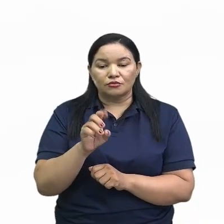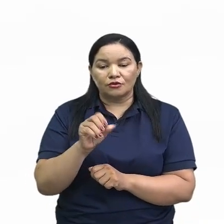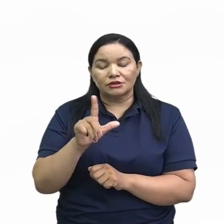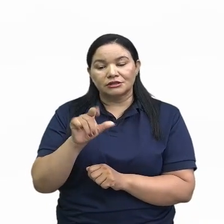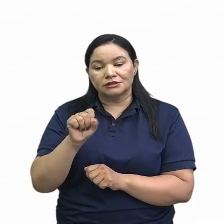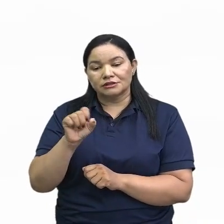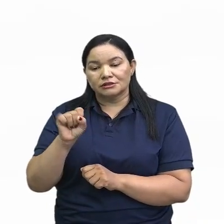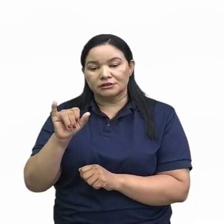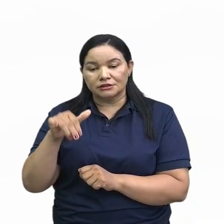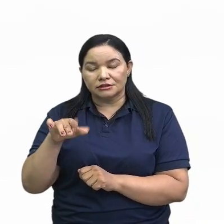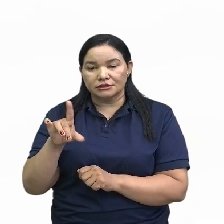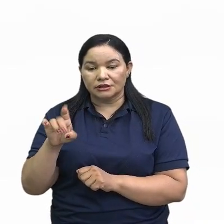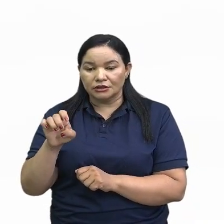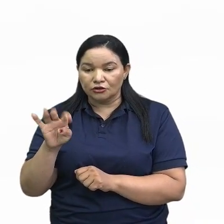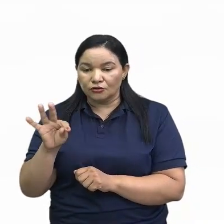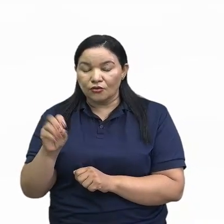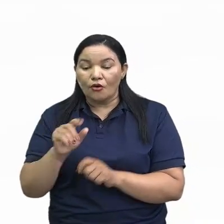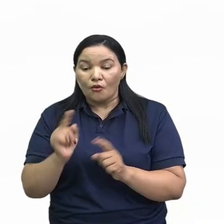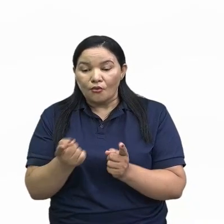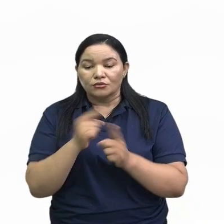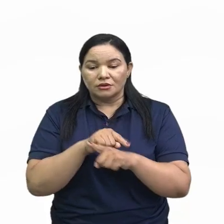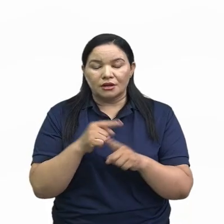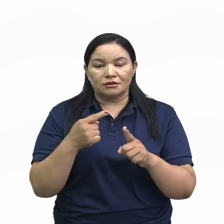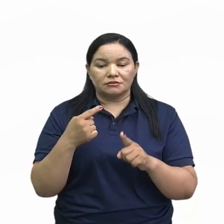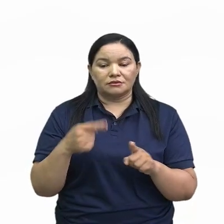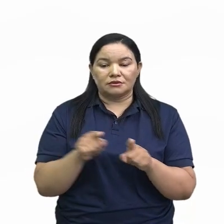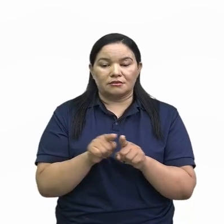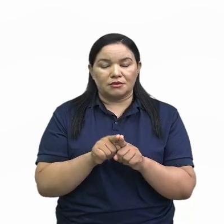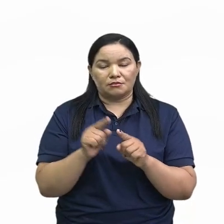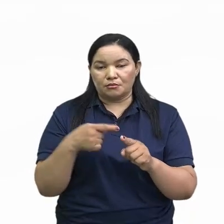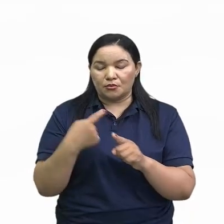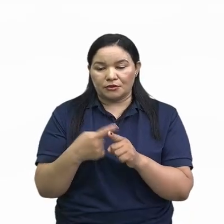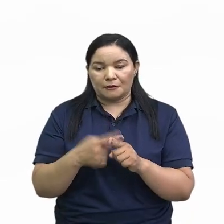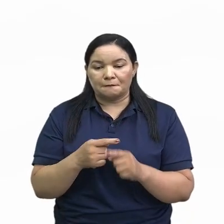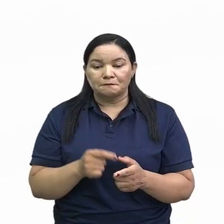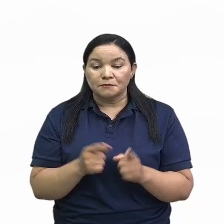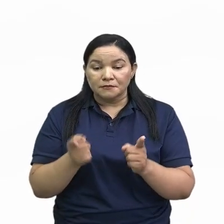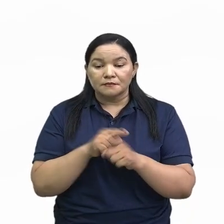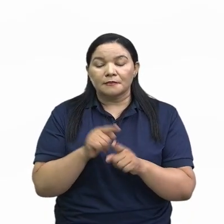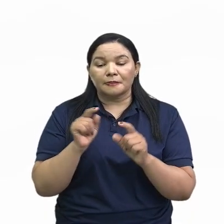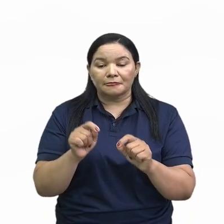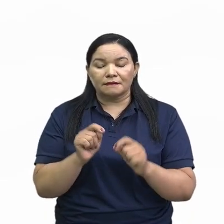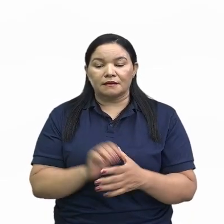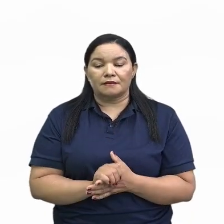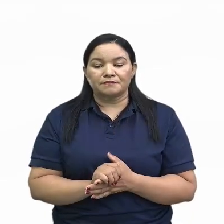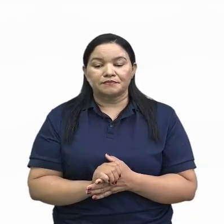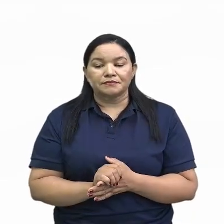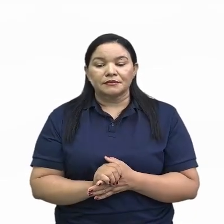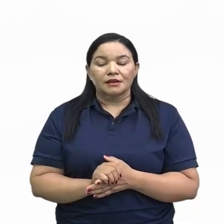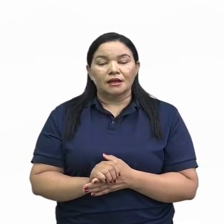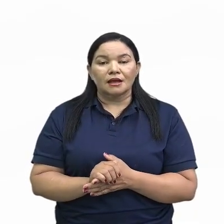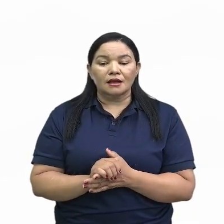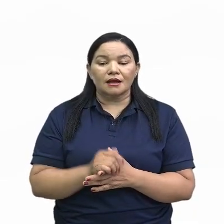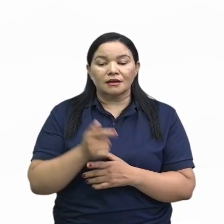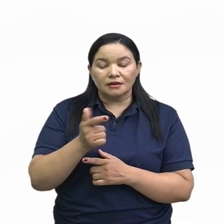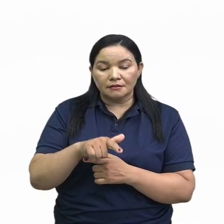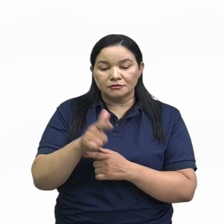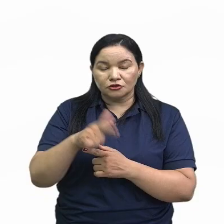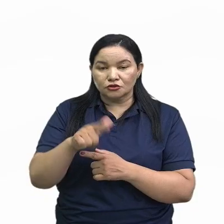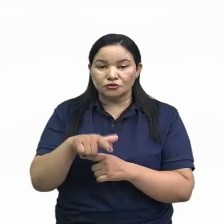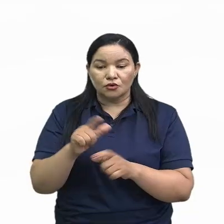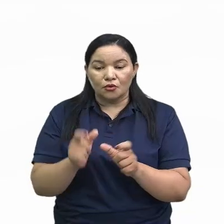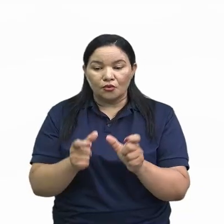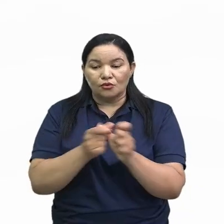Polissíndeto diferente é o contrário do assíndeto. Ao contrário do assíndeto, o polissíndeto é caracterizado pela repetição de